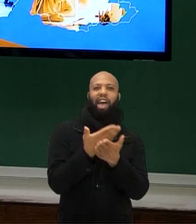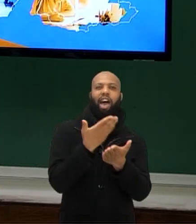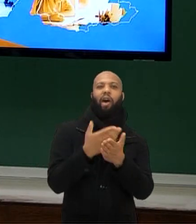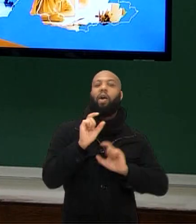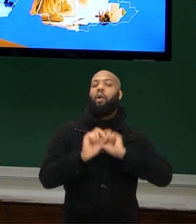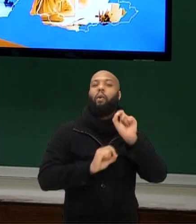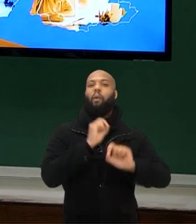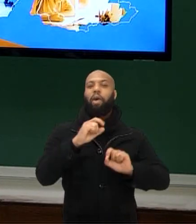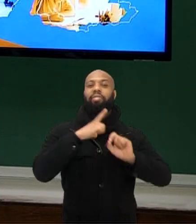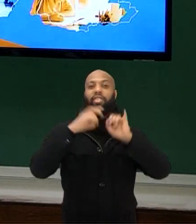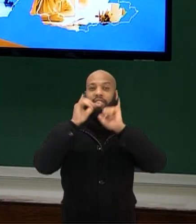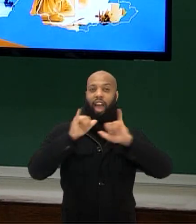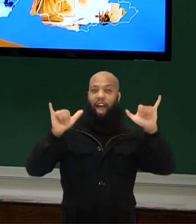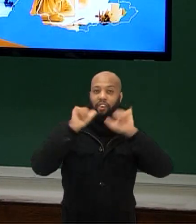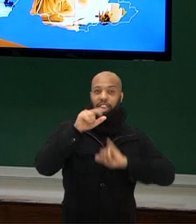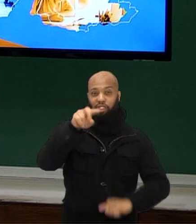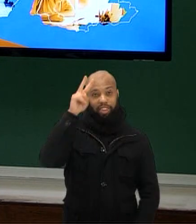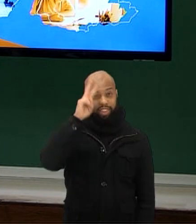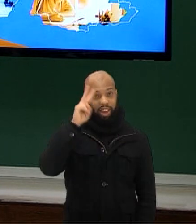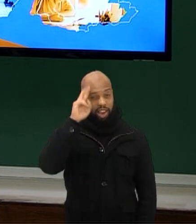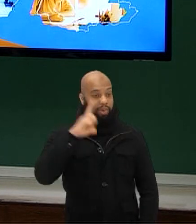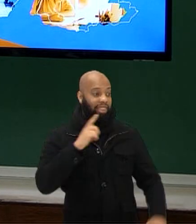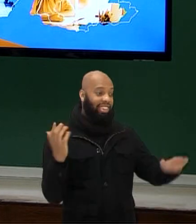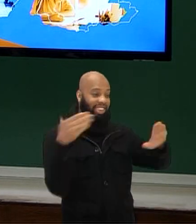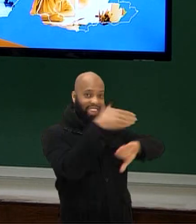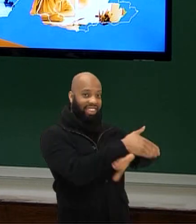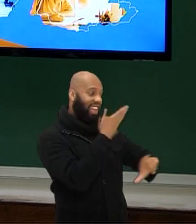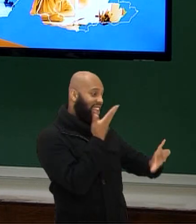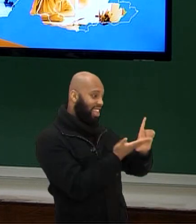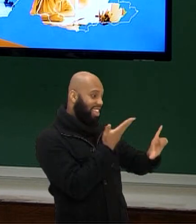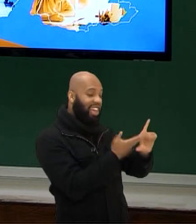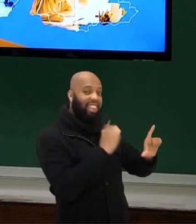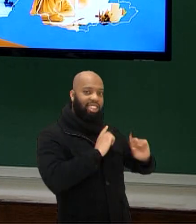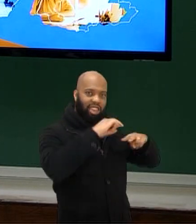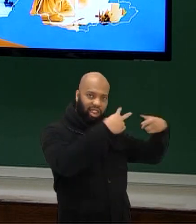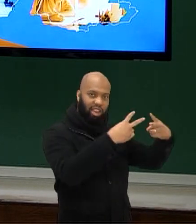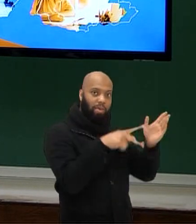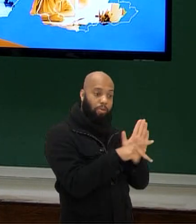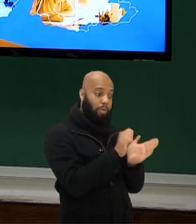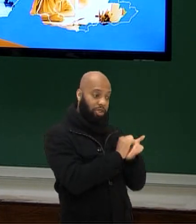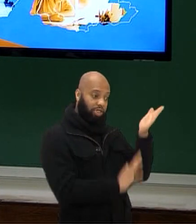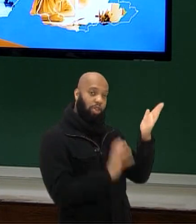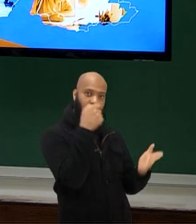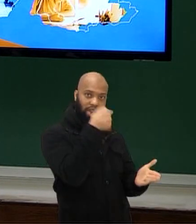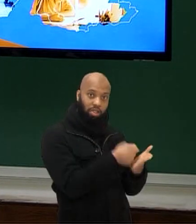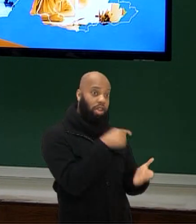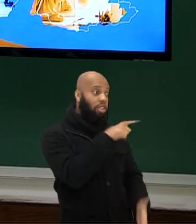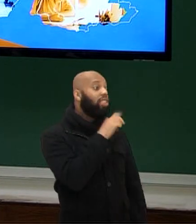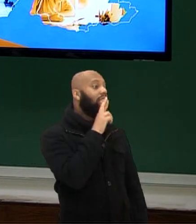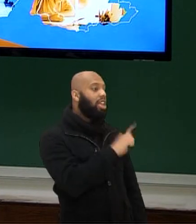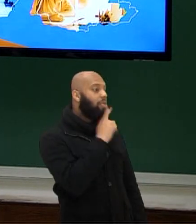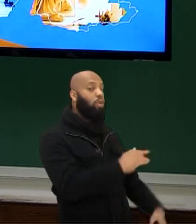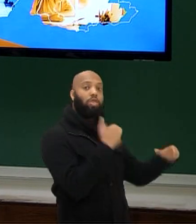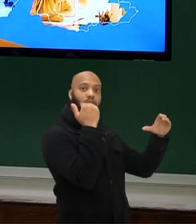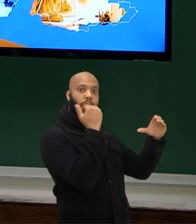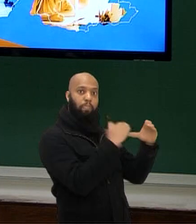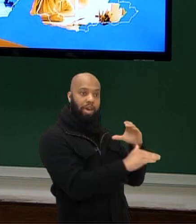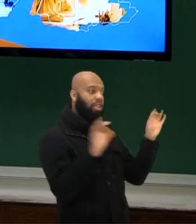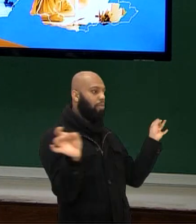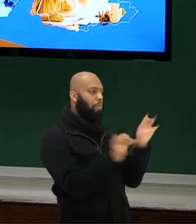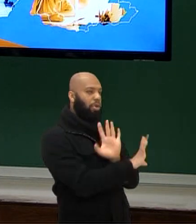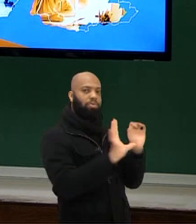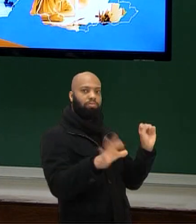vou lembrá-los de entrar no Class, fazer a atividade que está ali, para você, além de adquirir mais conhecimento, também garantir a